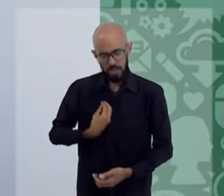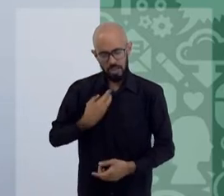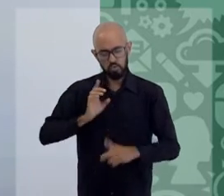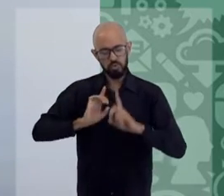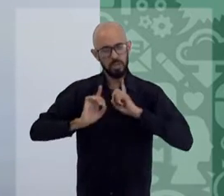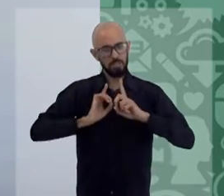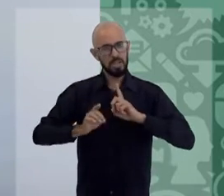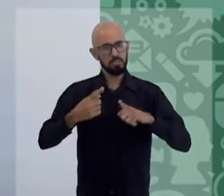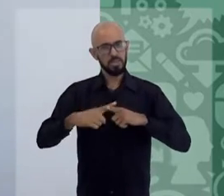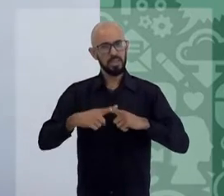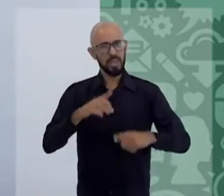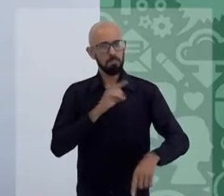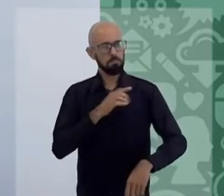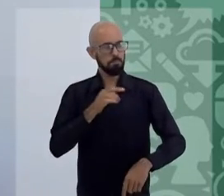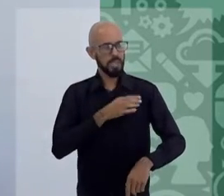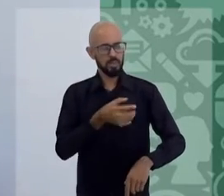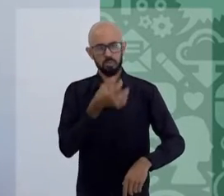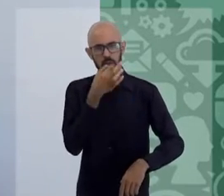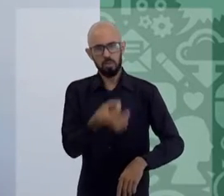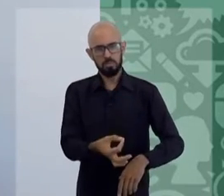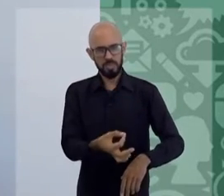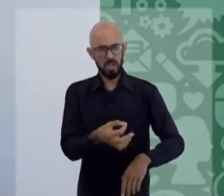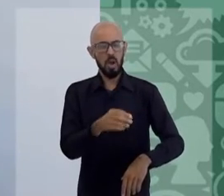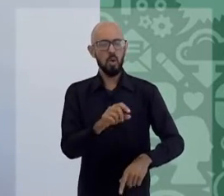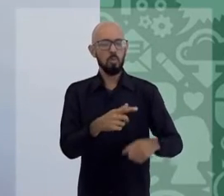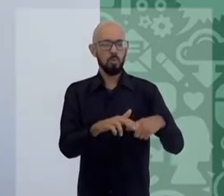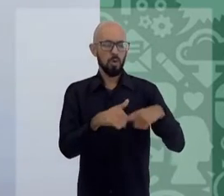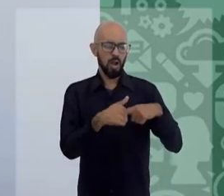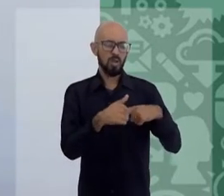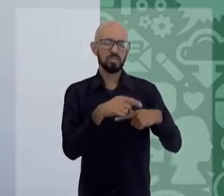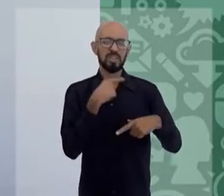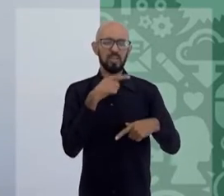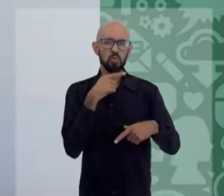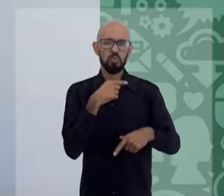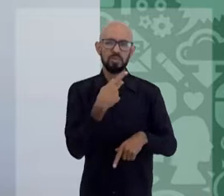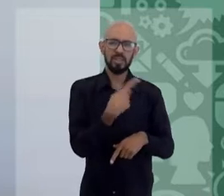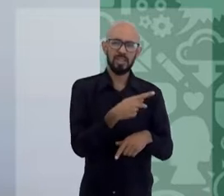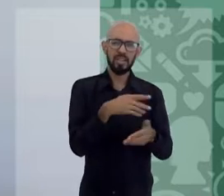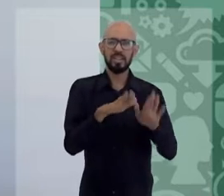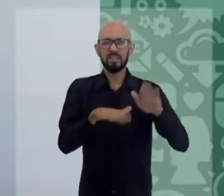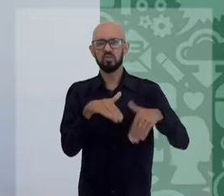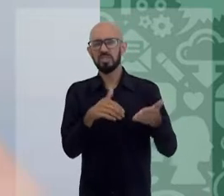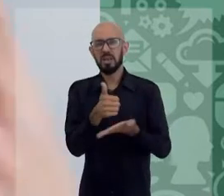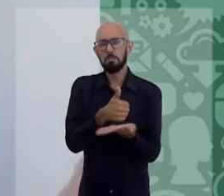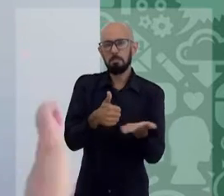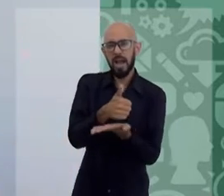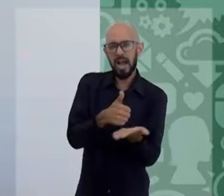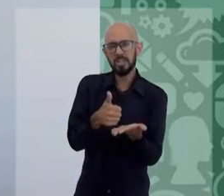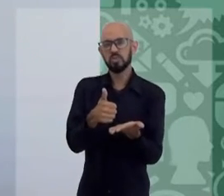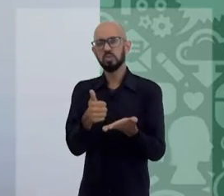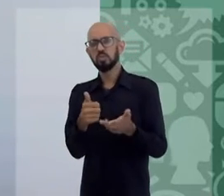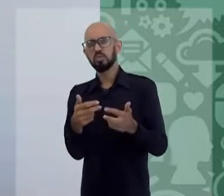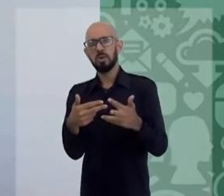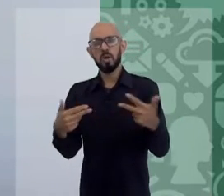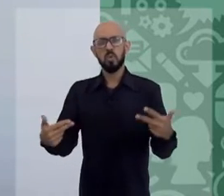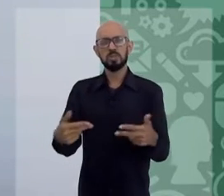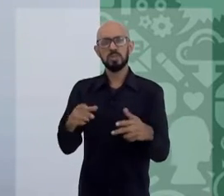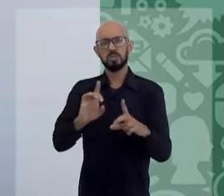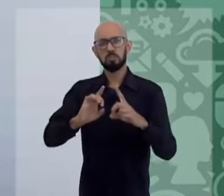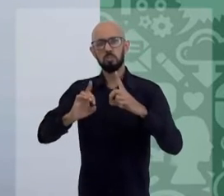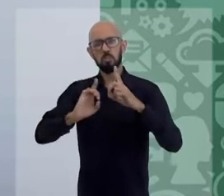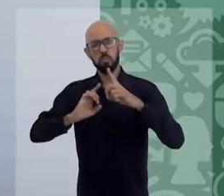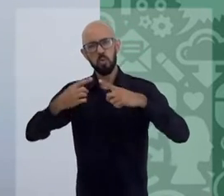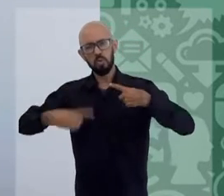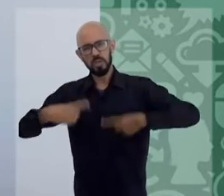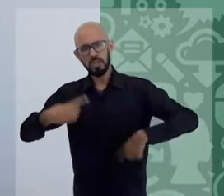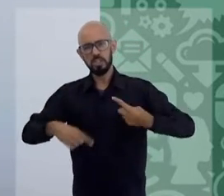nas redes sociais com medo de ser criticado por ter alguma dúvida básica, né? Sobre o politiquês, o juridiquês,